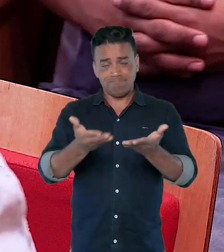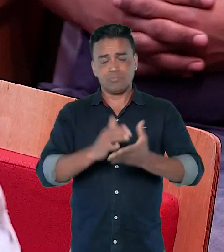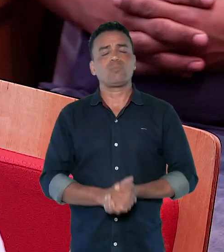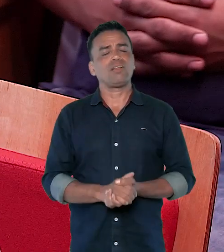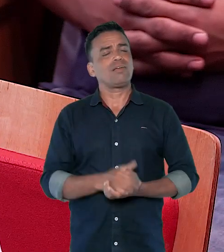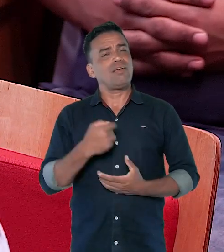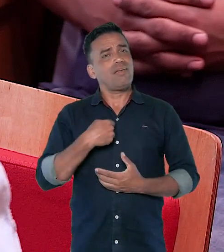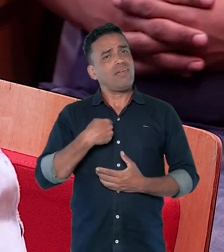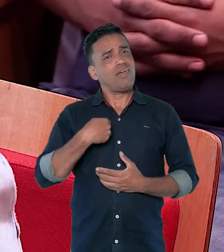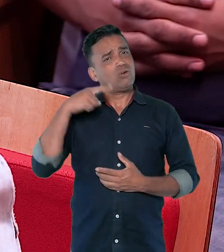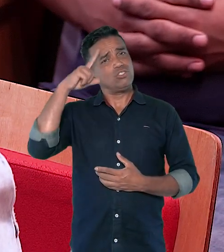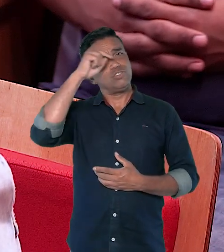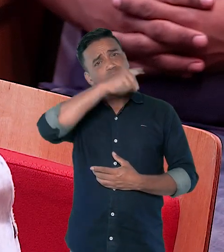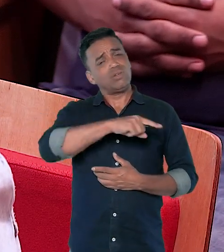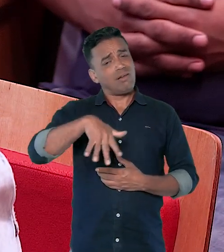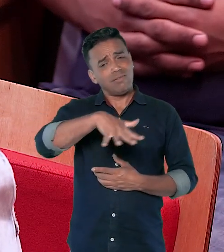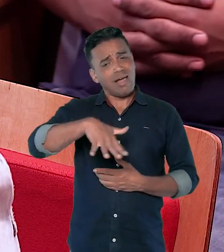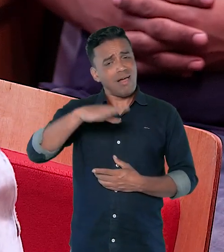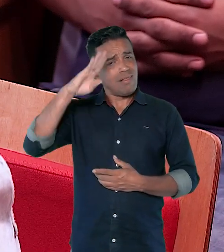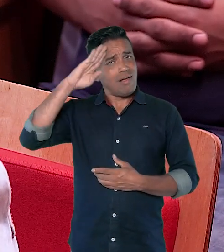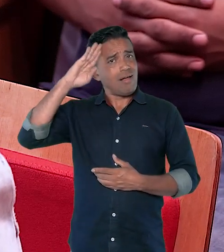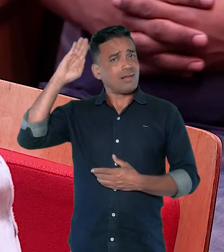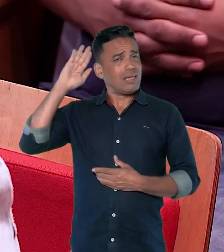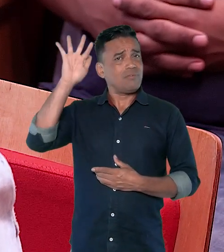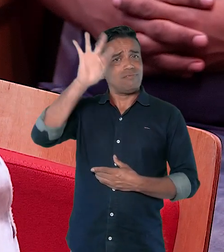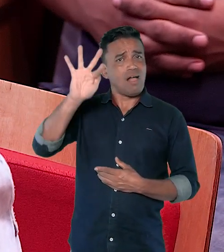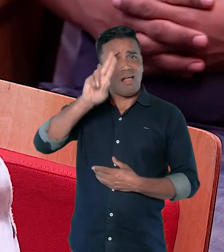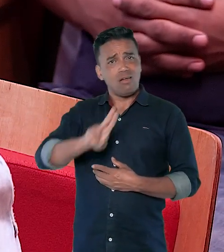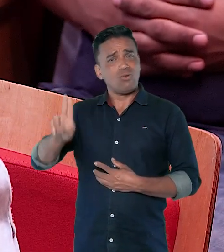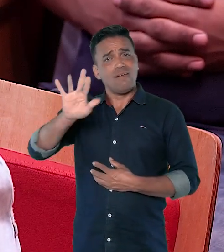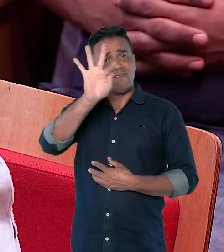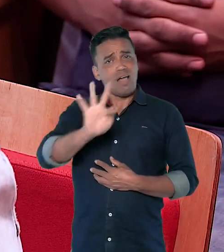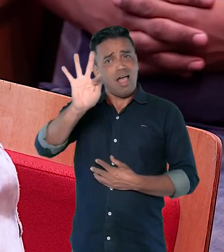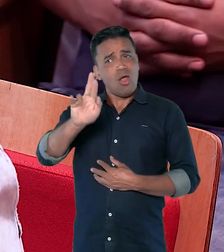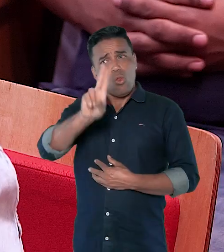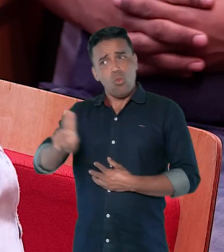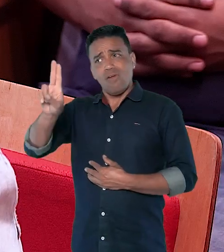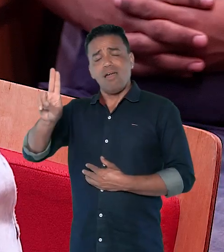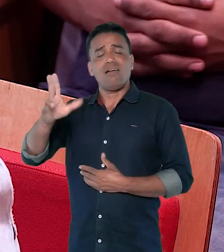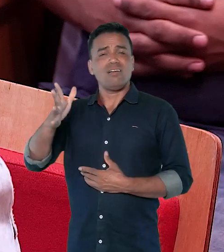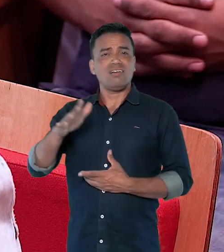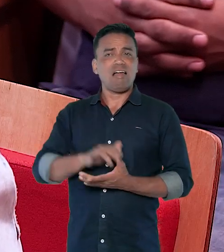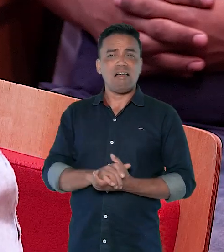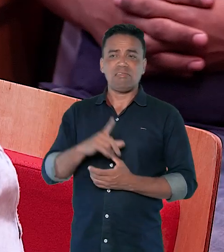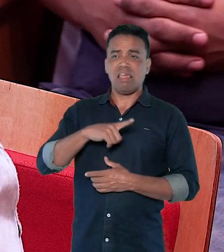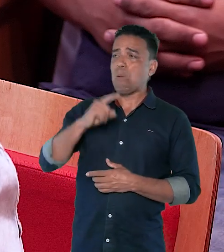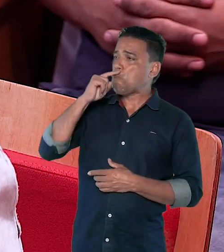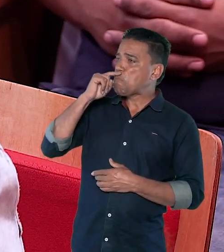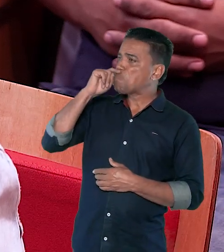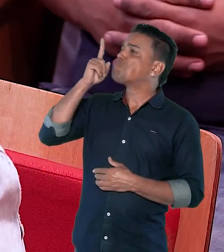tenho dificuldade no ambiente acadêmico por causa disso que você tocou. Tenho uma